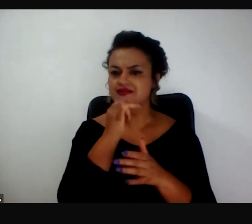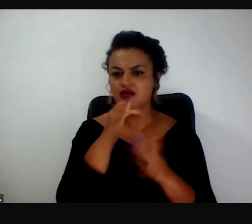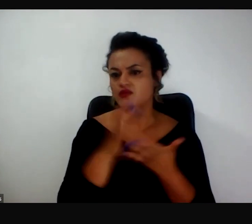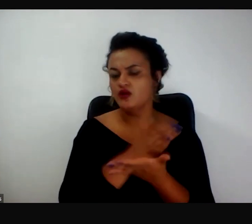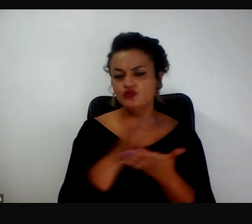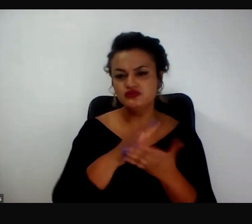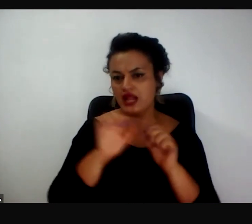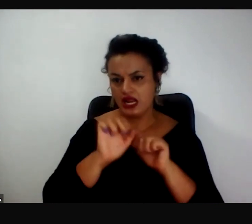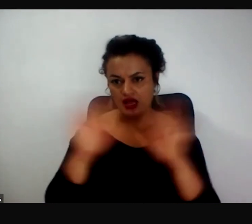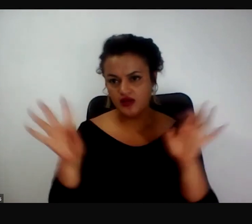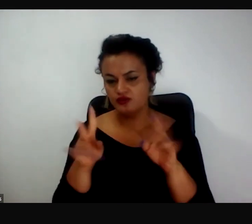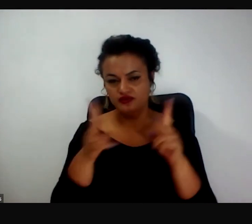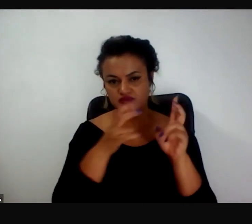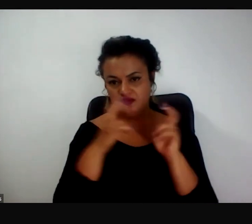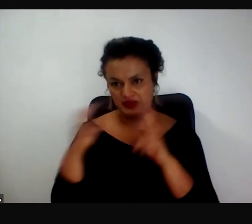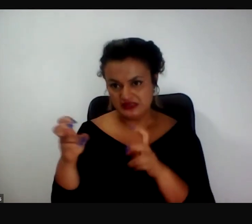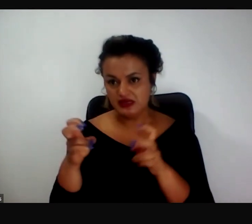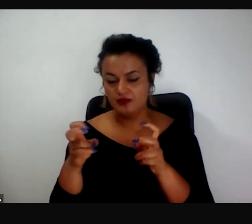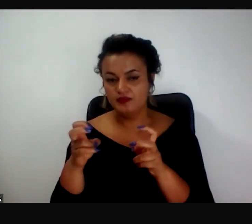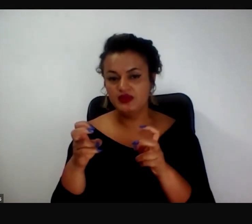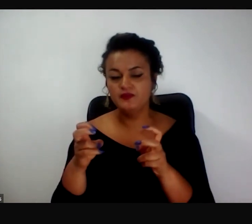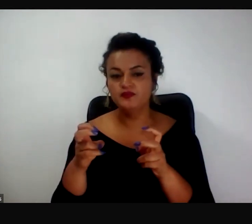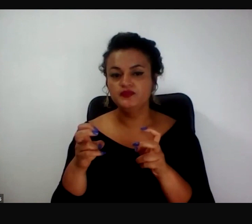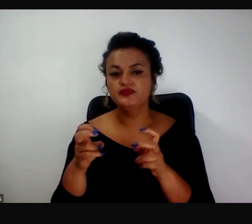claros, alguns acordos têm